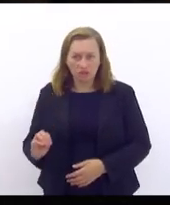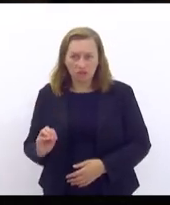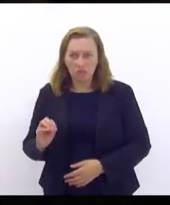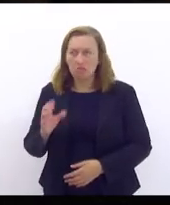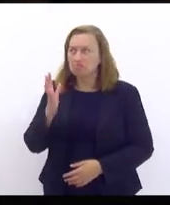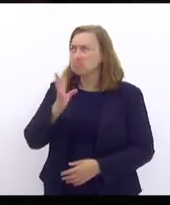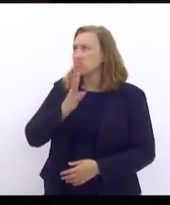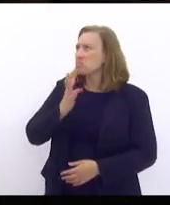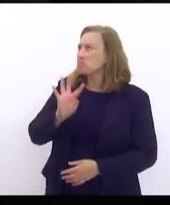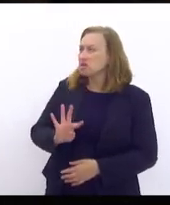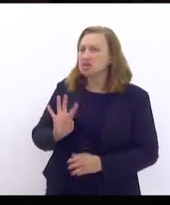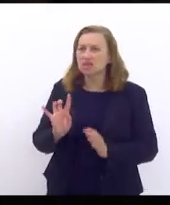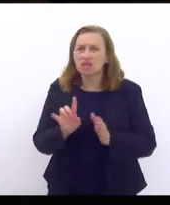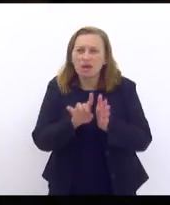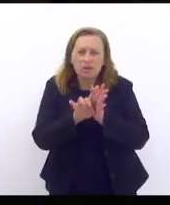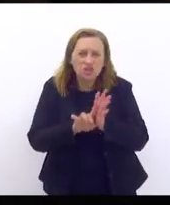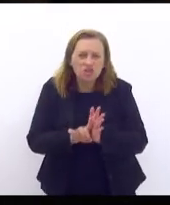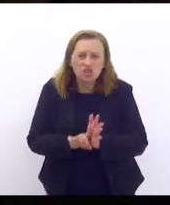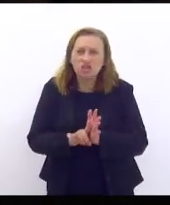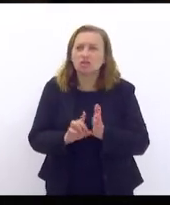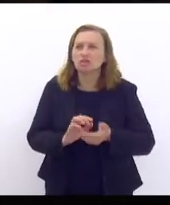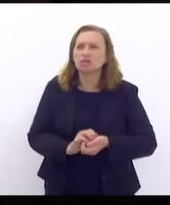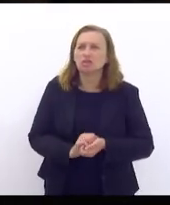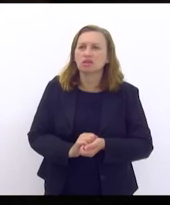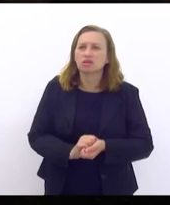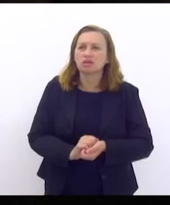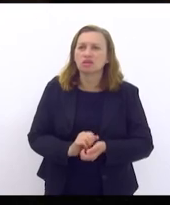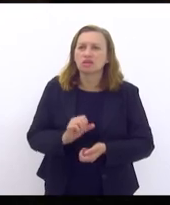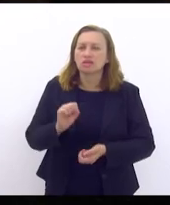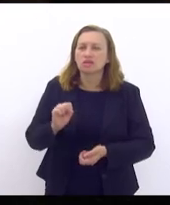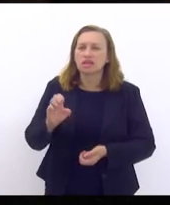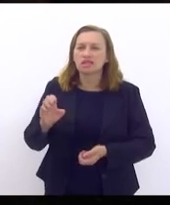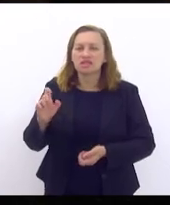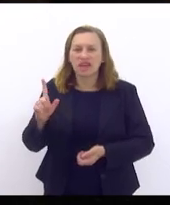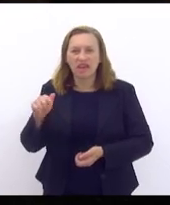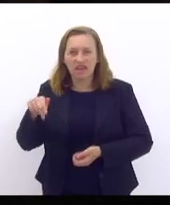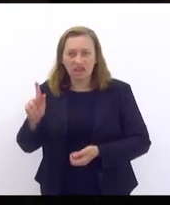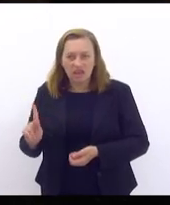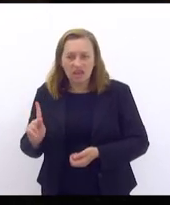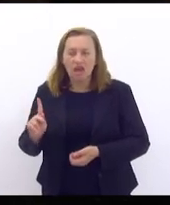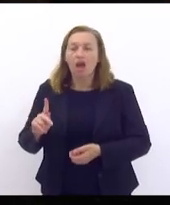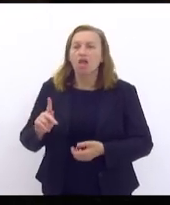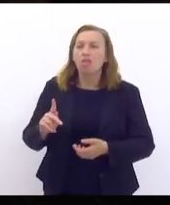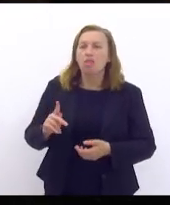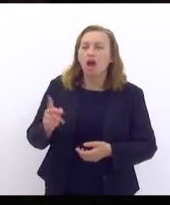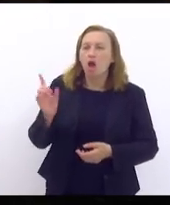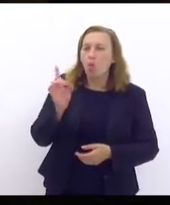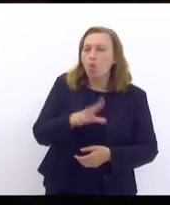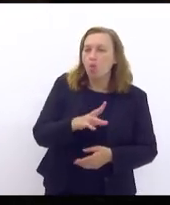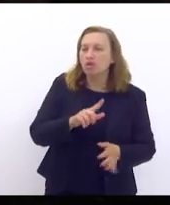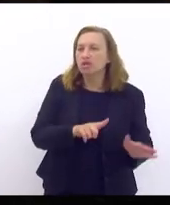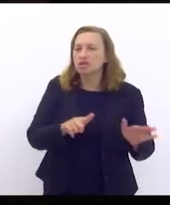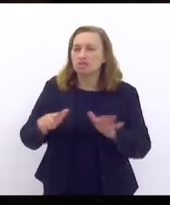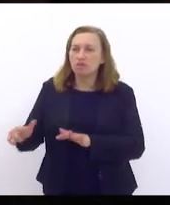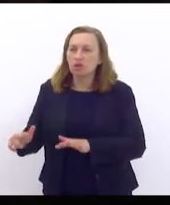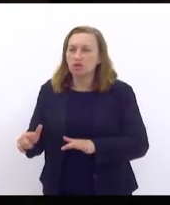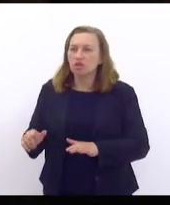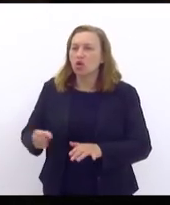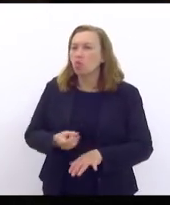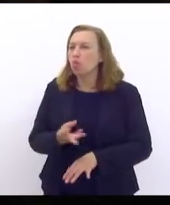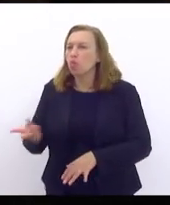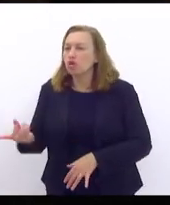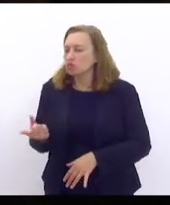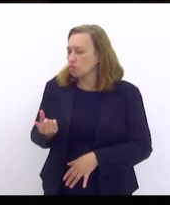não conheça a pesquisa lançada no SESEC na última semana, que apresentou quanto